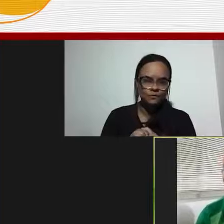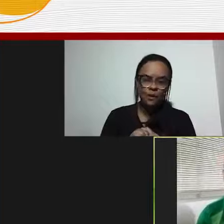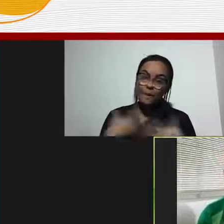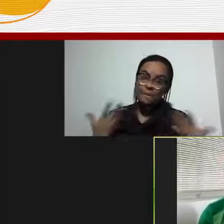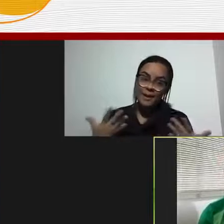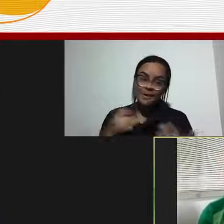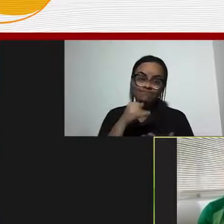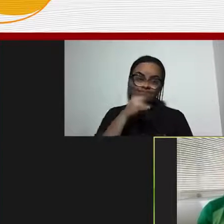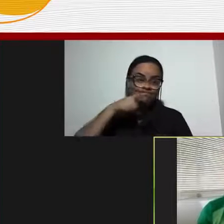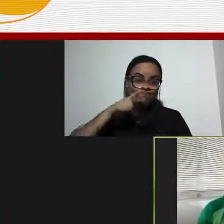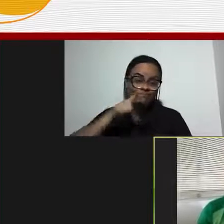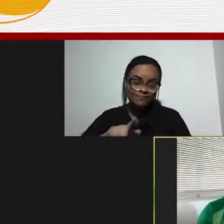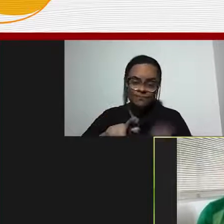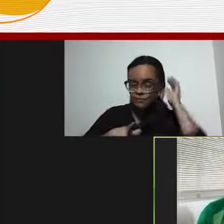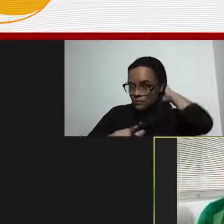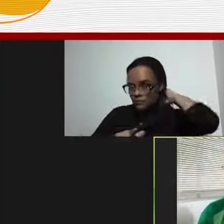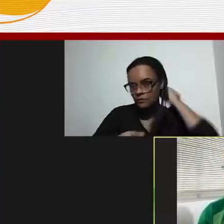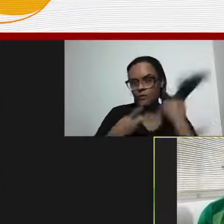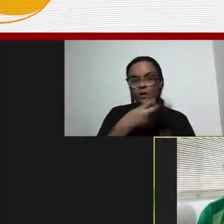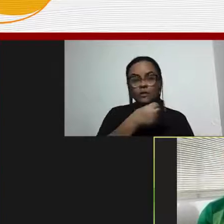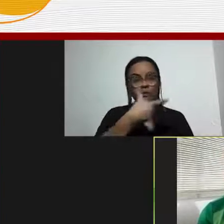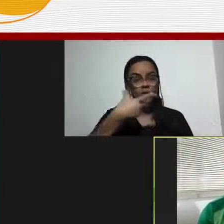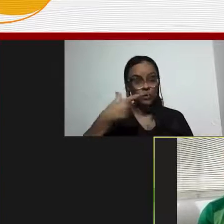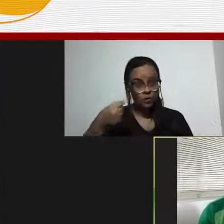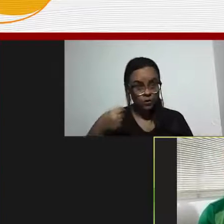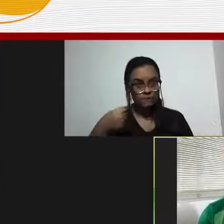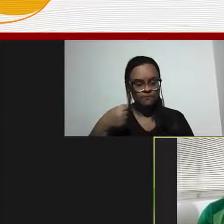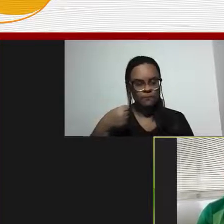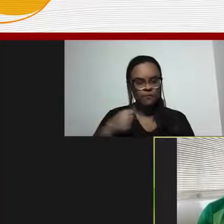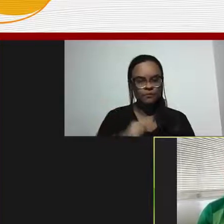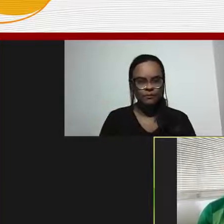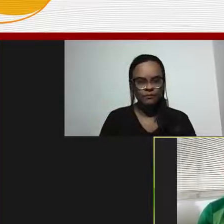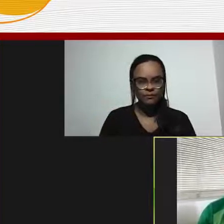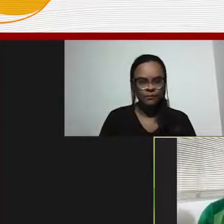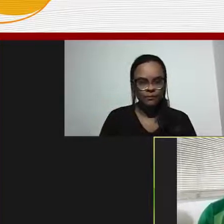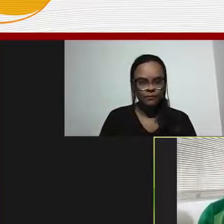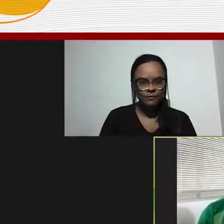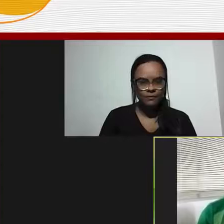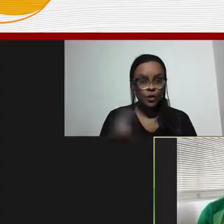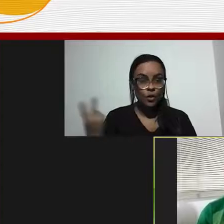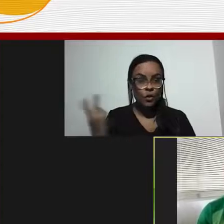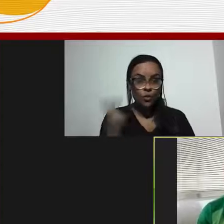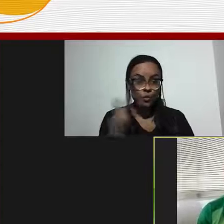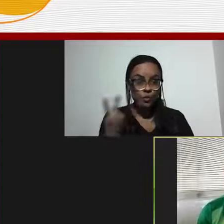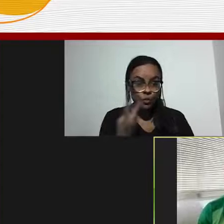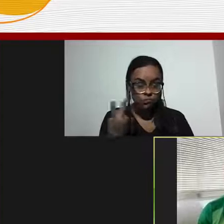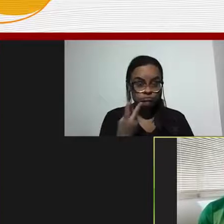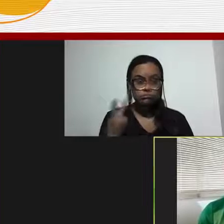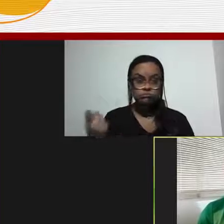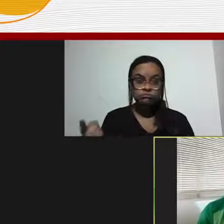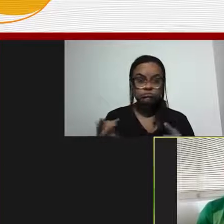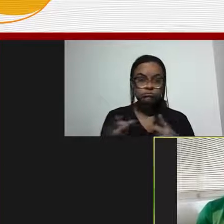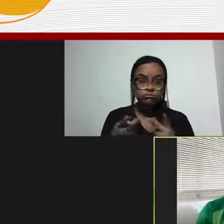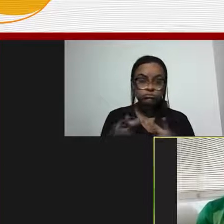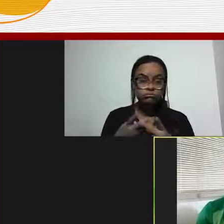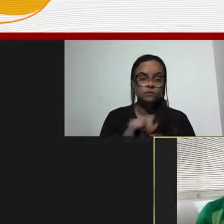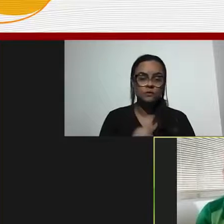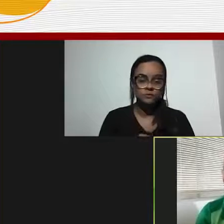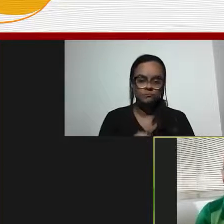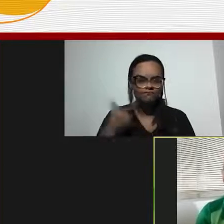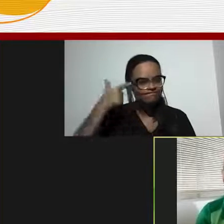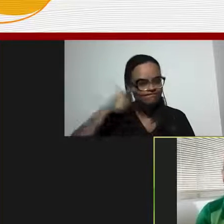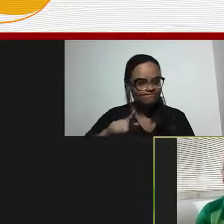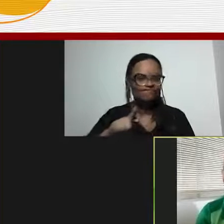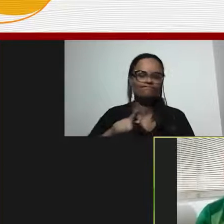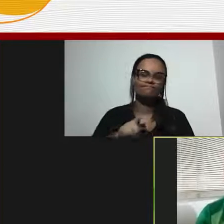não consegui. É, 2020, eu vim novamente pela segunda vez e também não